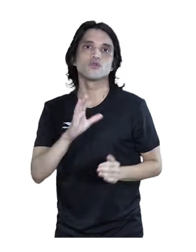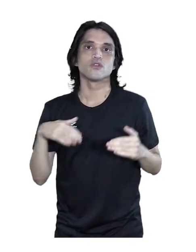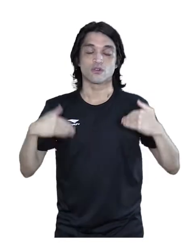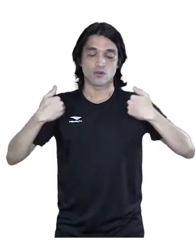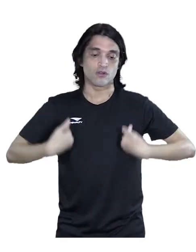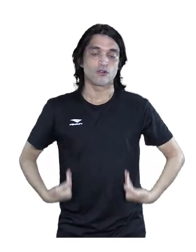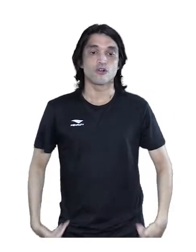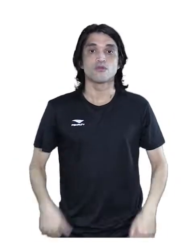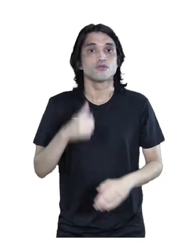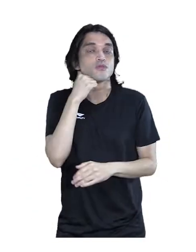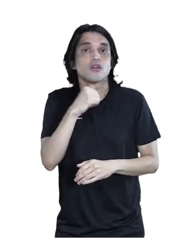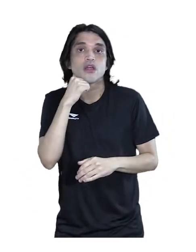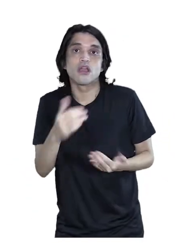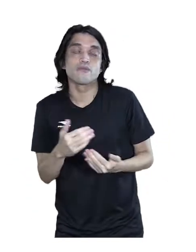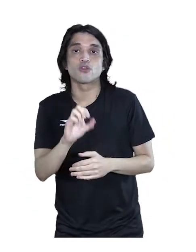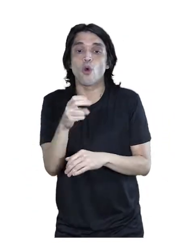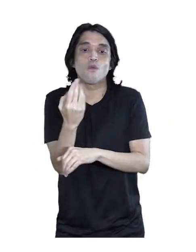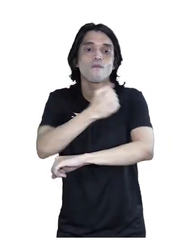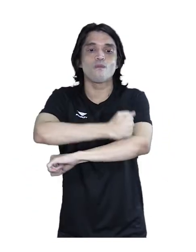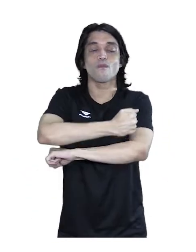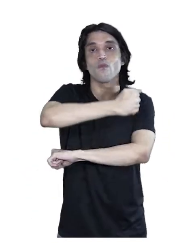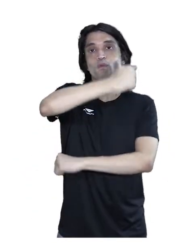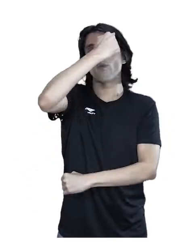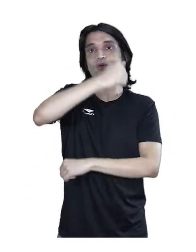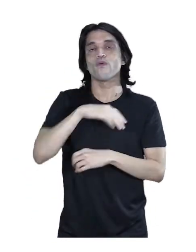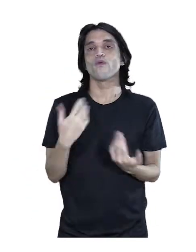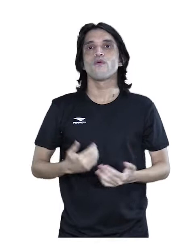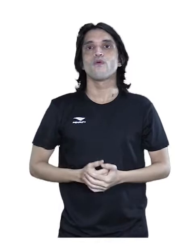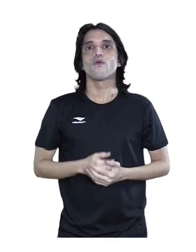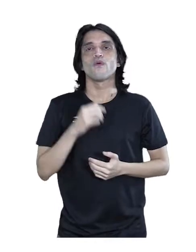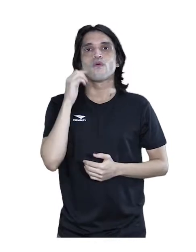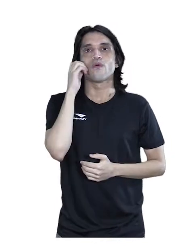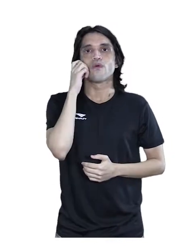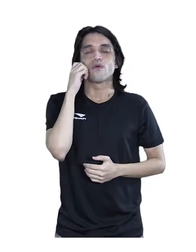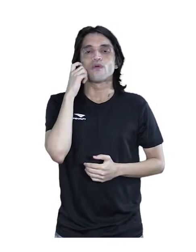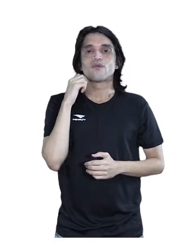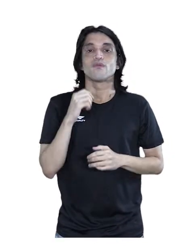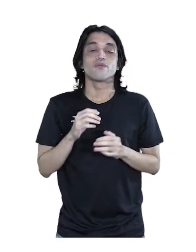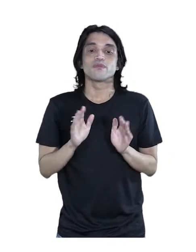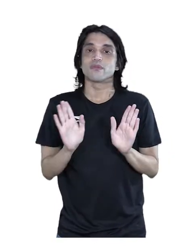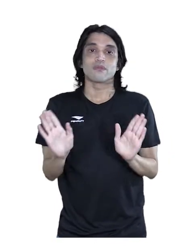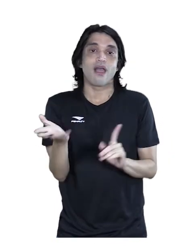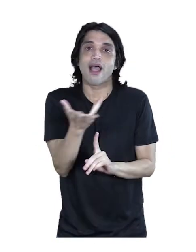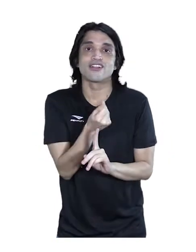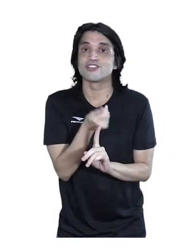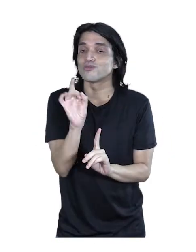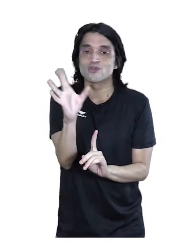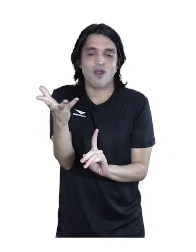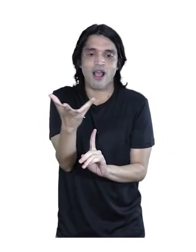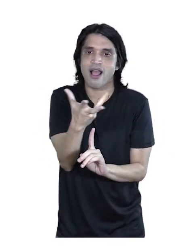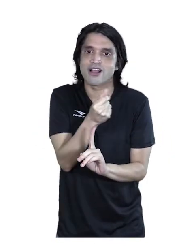um muro. A arte tem um fim em si mesma. Arte pela arte. Não há preocupação